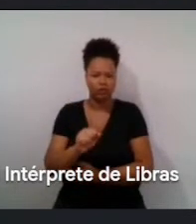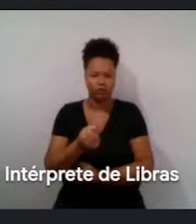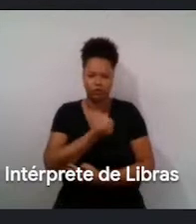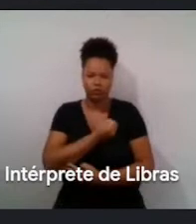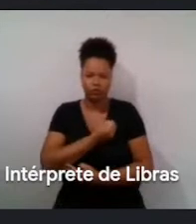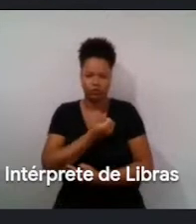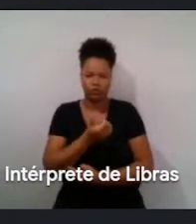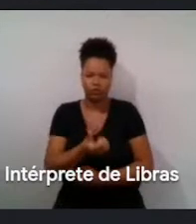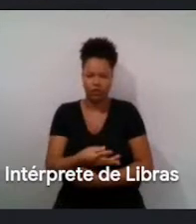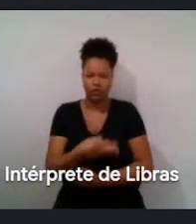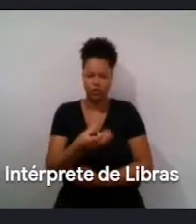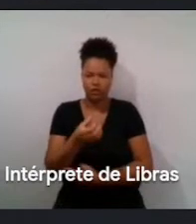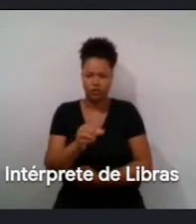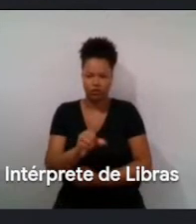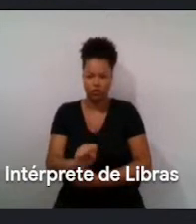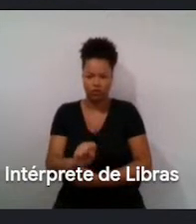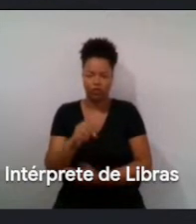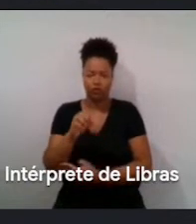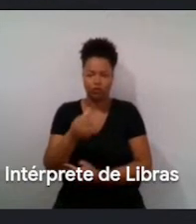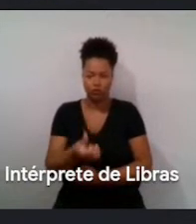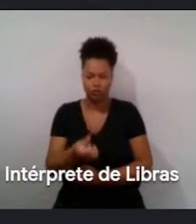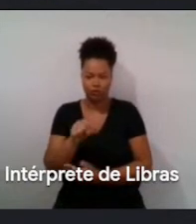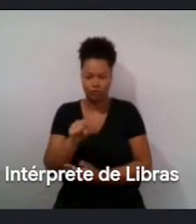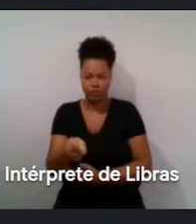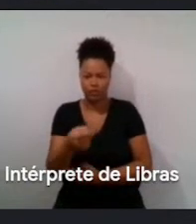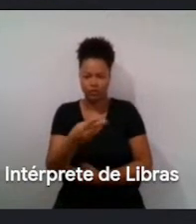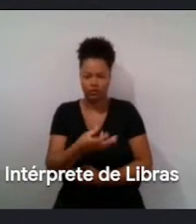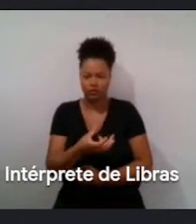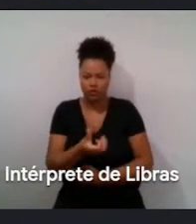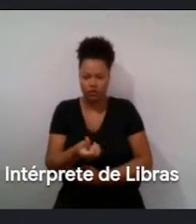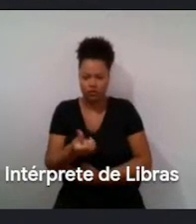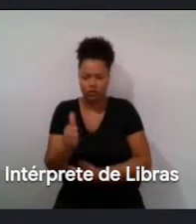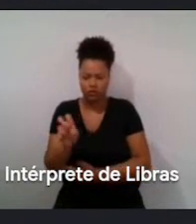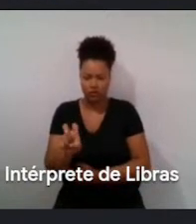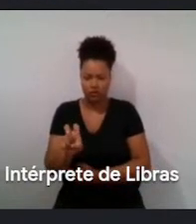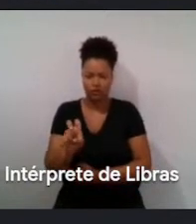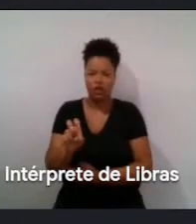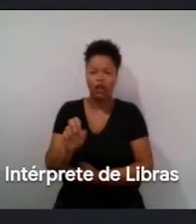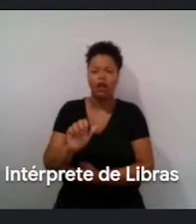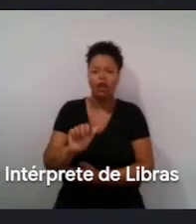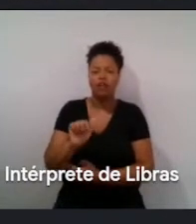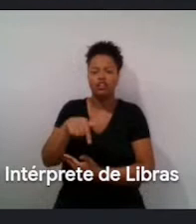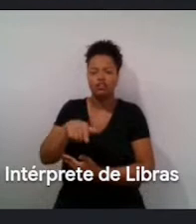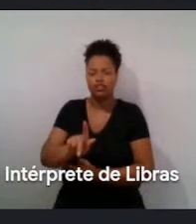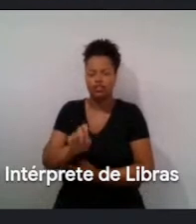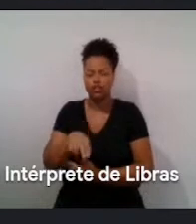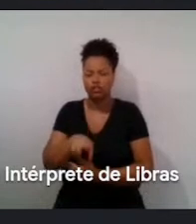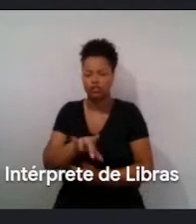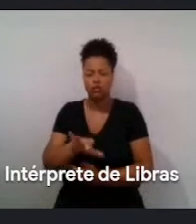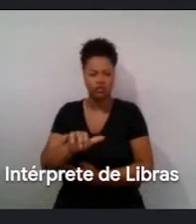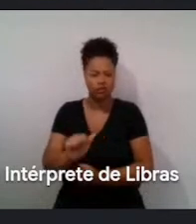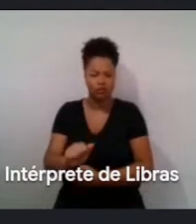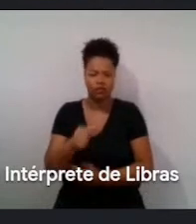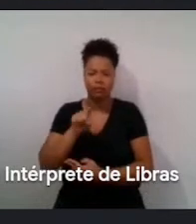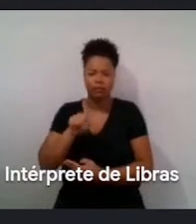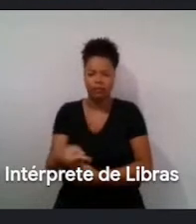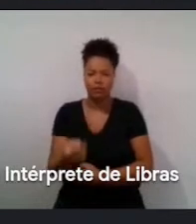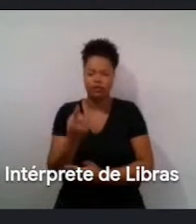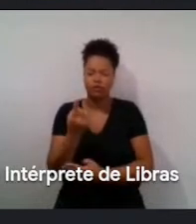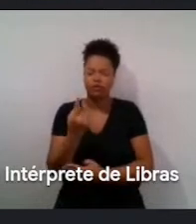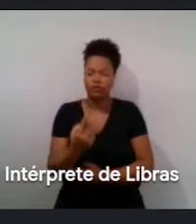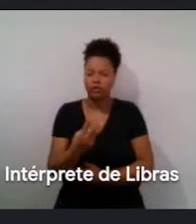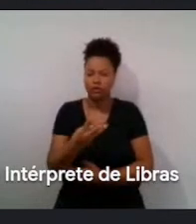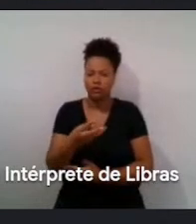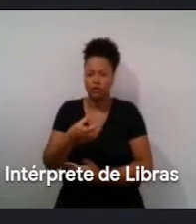308.605, Banco 001, no caso Banco do Brasil, Agência 1595, vinculada ao CNPJ